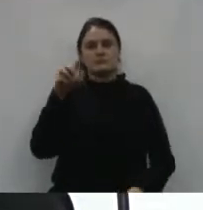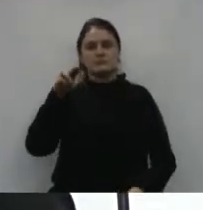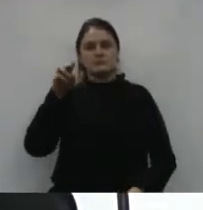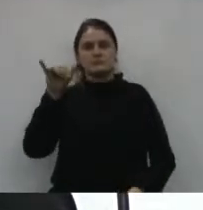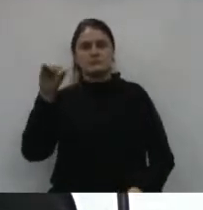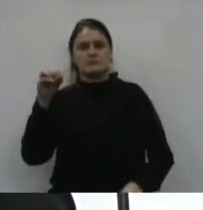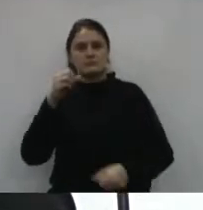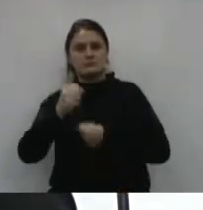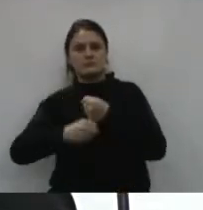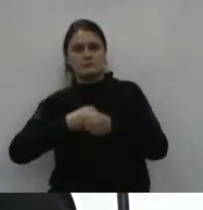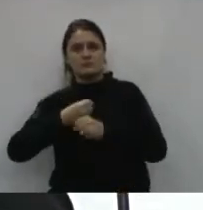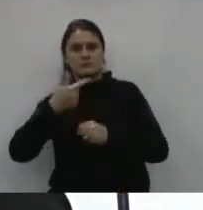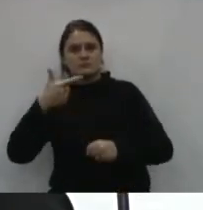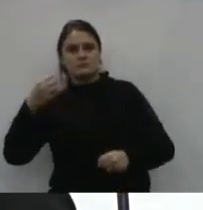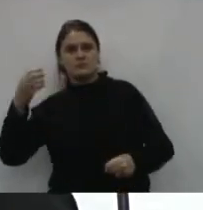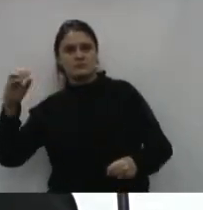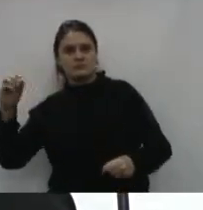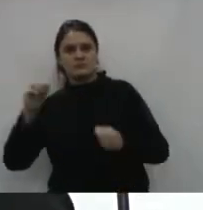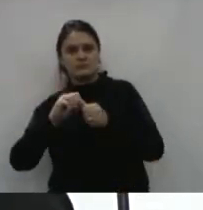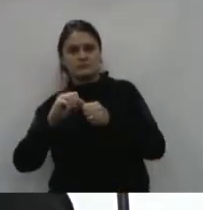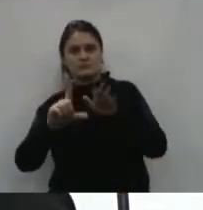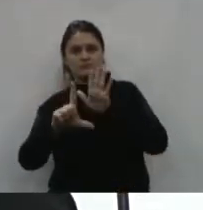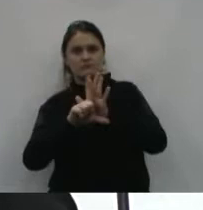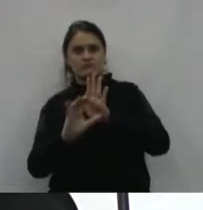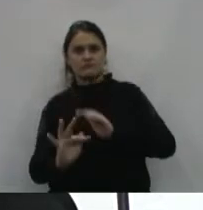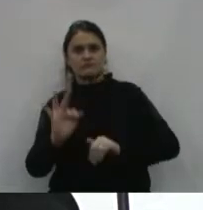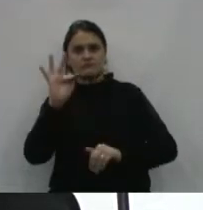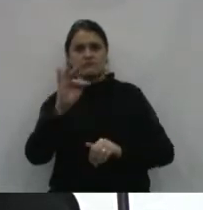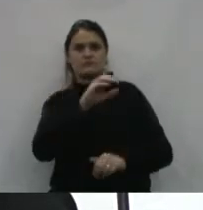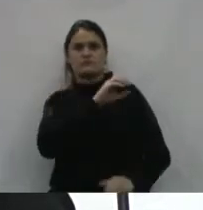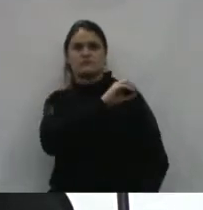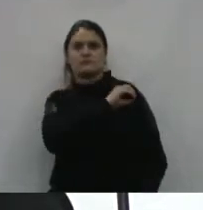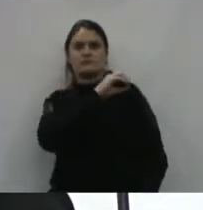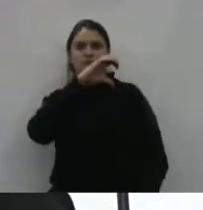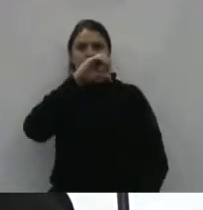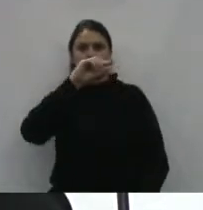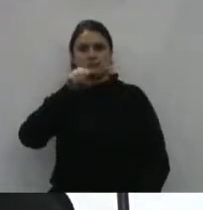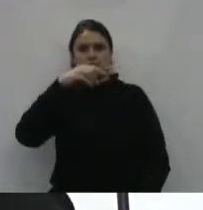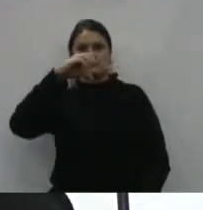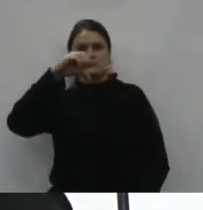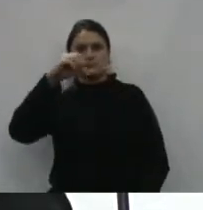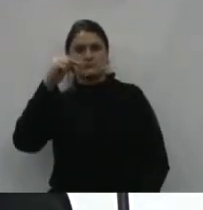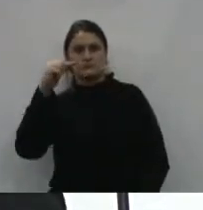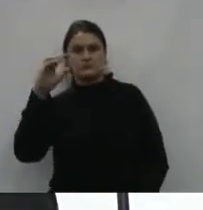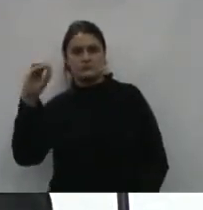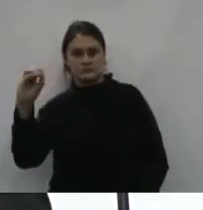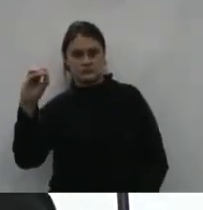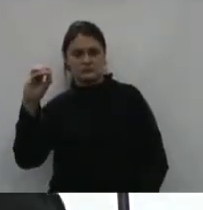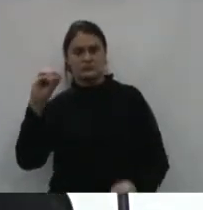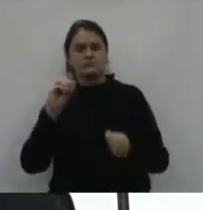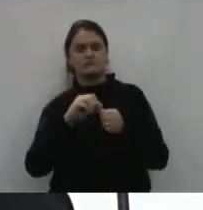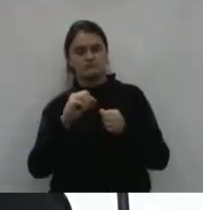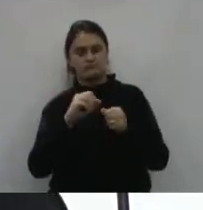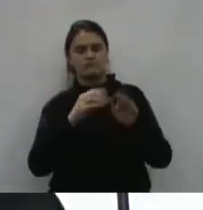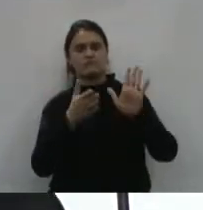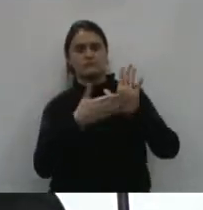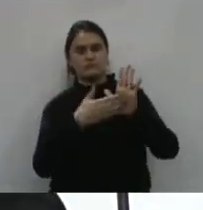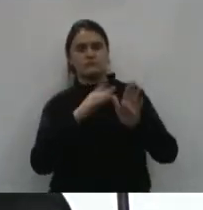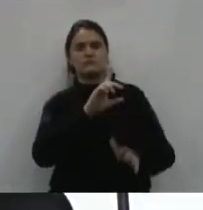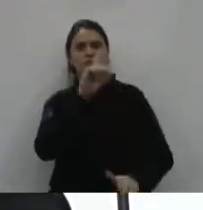de maio de 2000 foi instituída a lei federal número 9 mil 970 em que